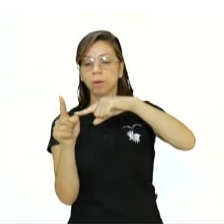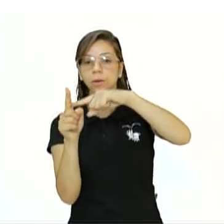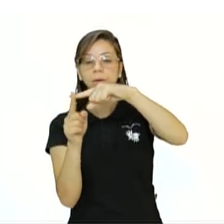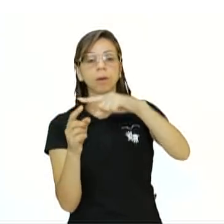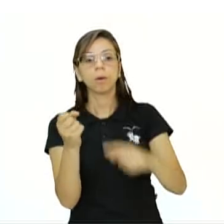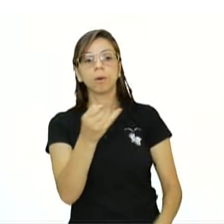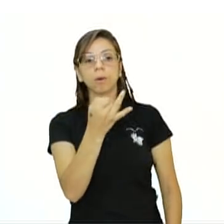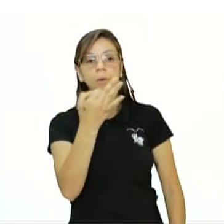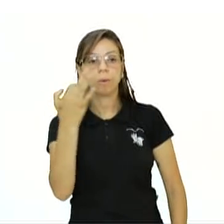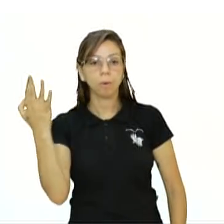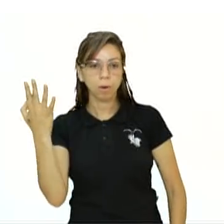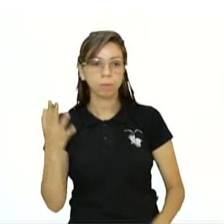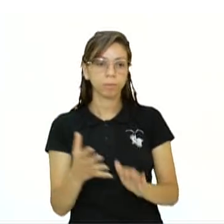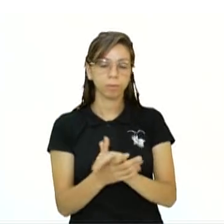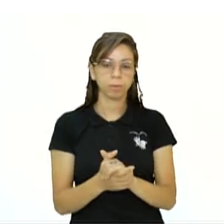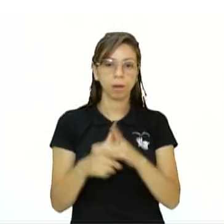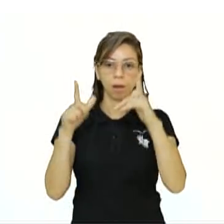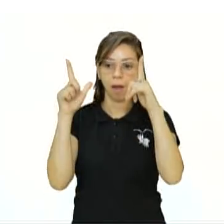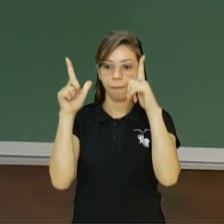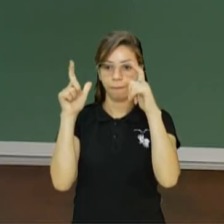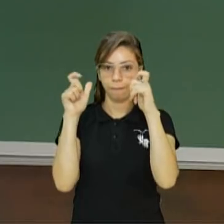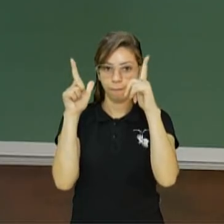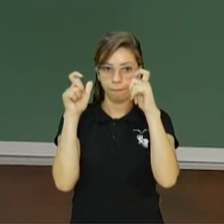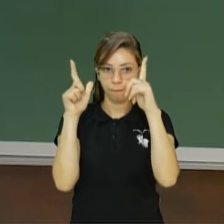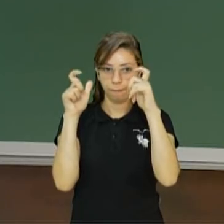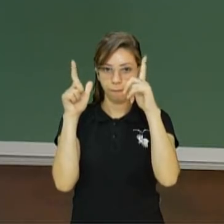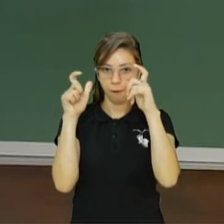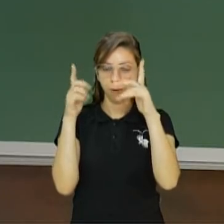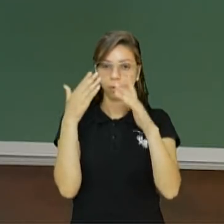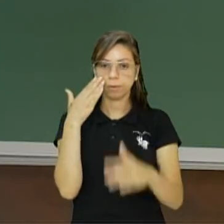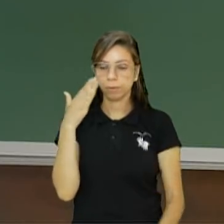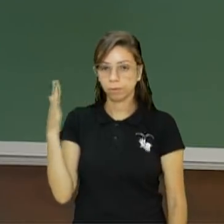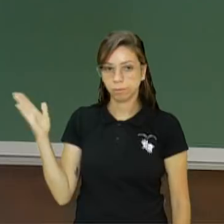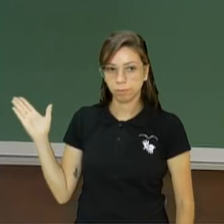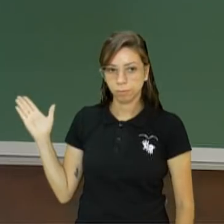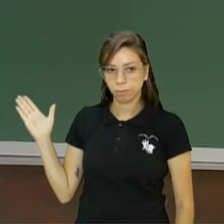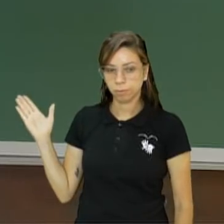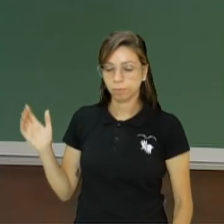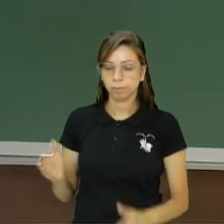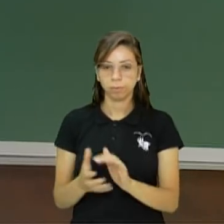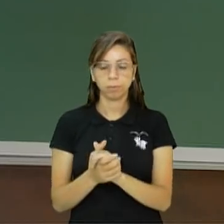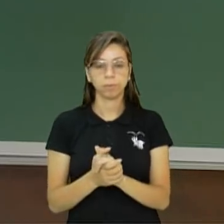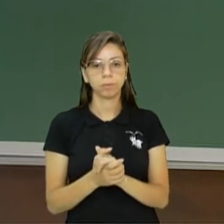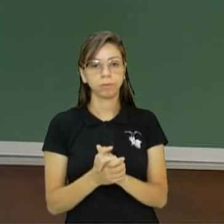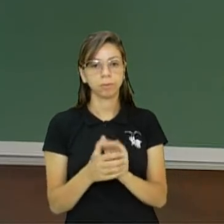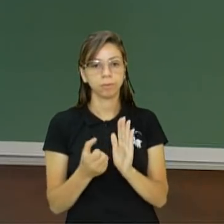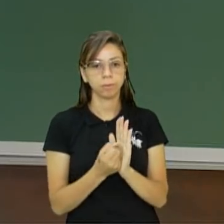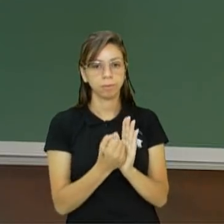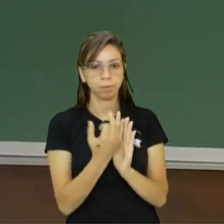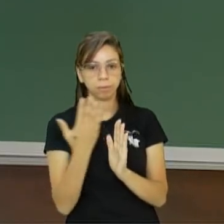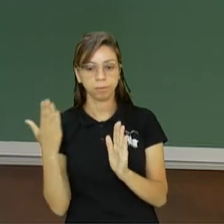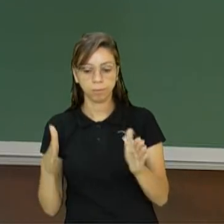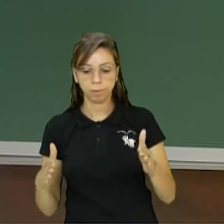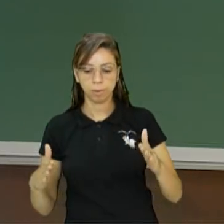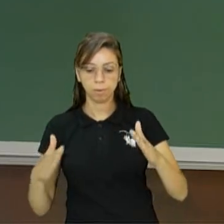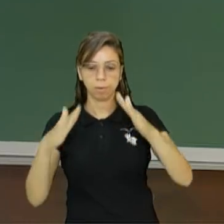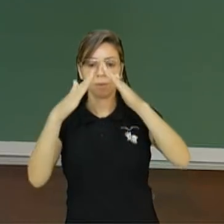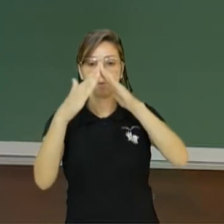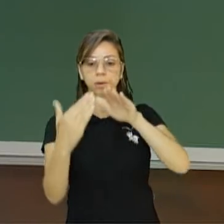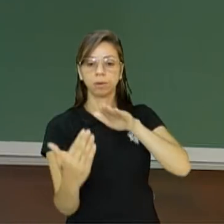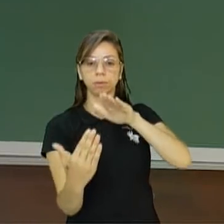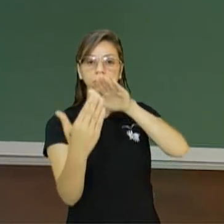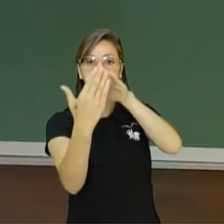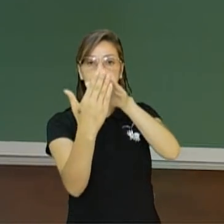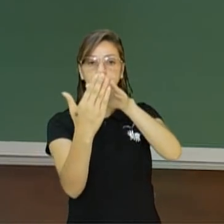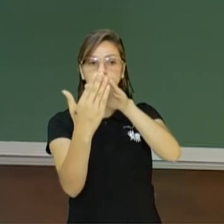acima. Então, tem a foto aqui para vocês olharem. Vocês vão contar quantas faces, quantos